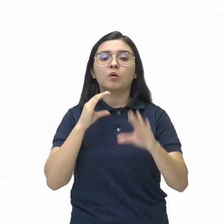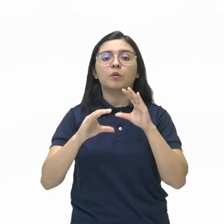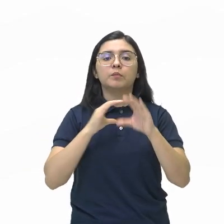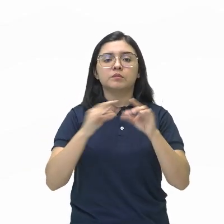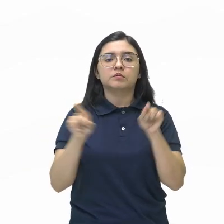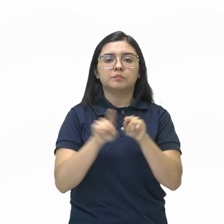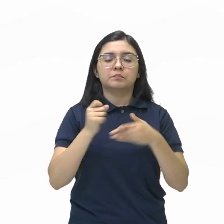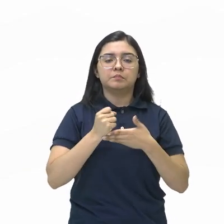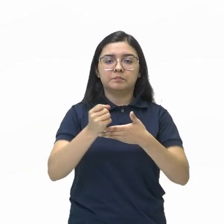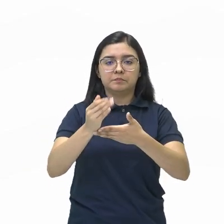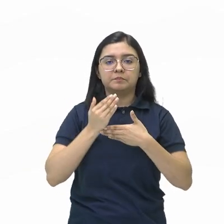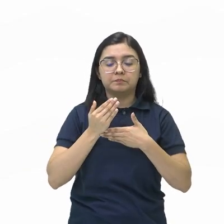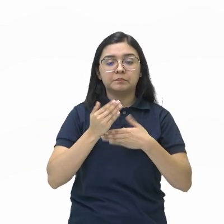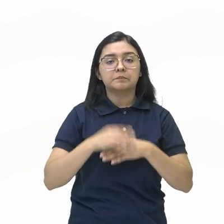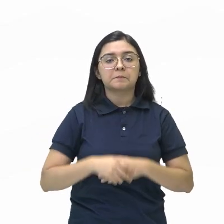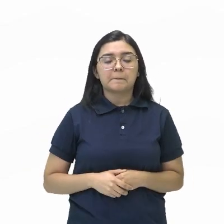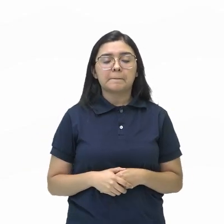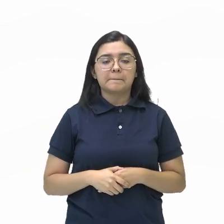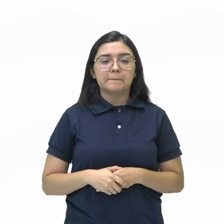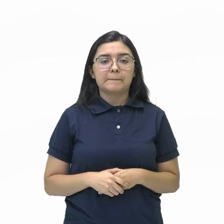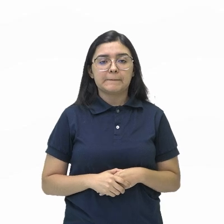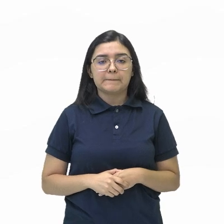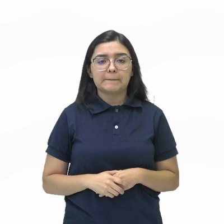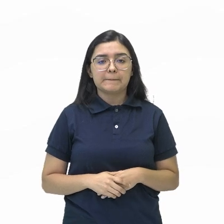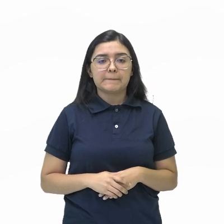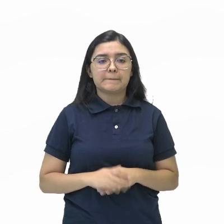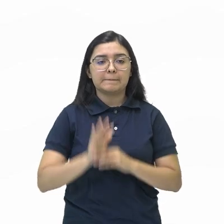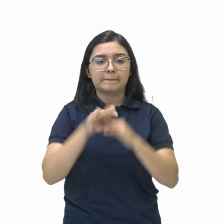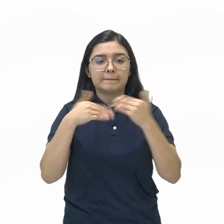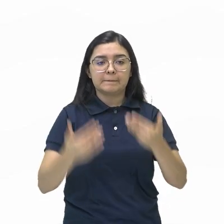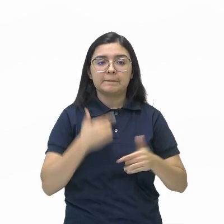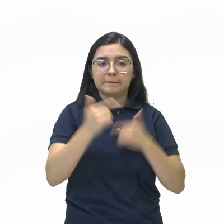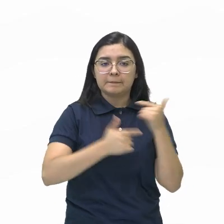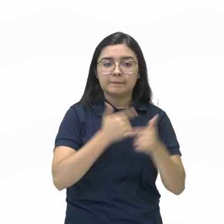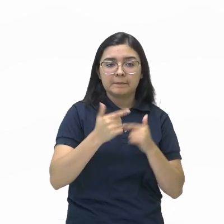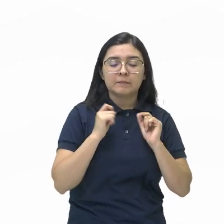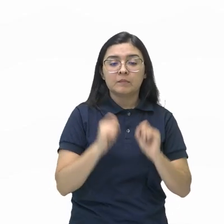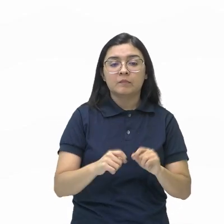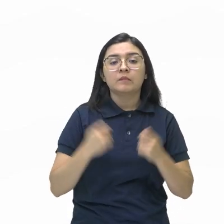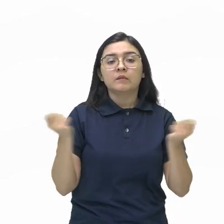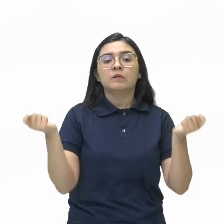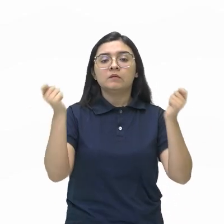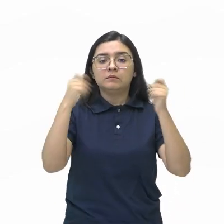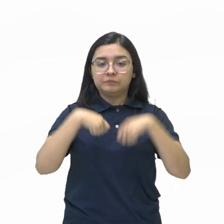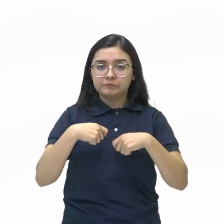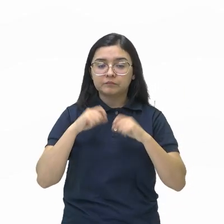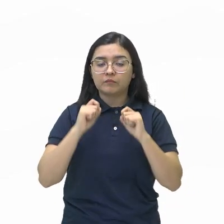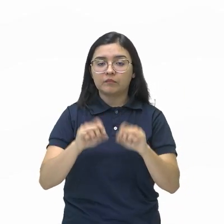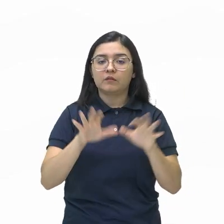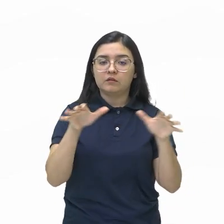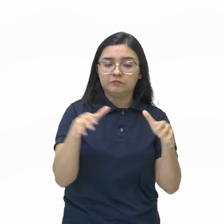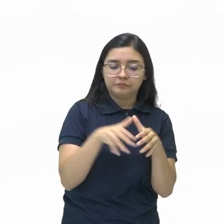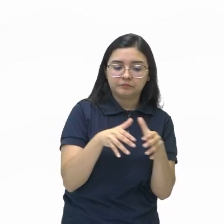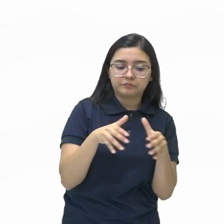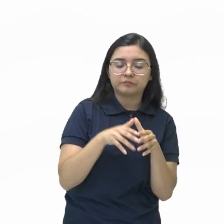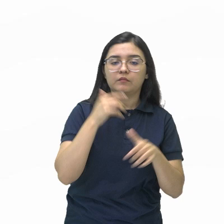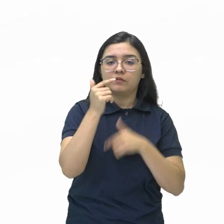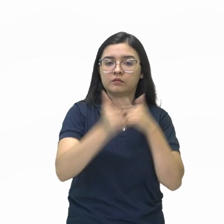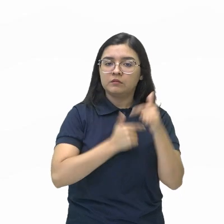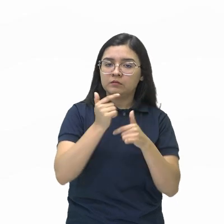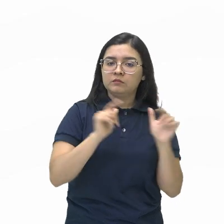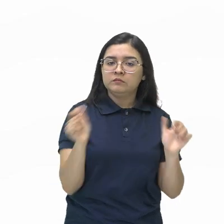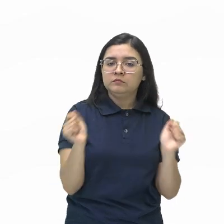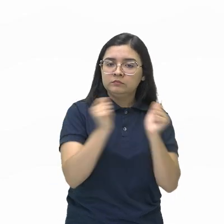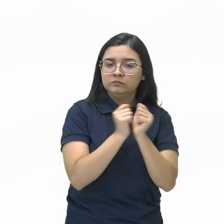comunicação e colaboração. Nos trabalhadores, permitem que equipes trabalhem juntas